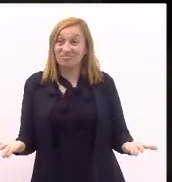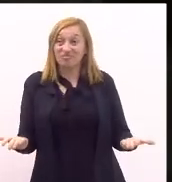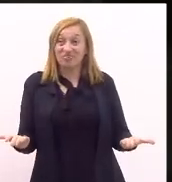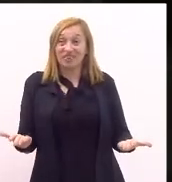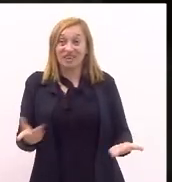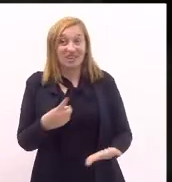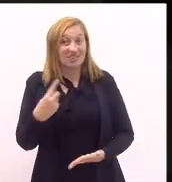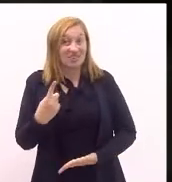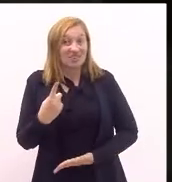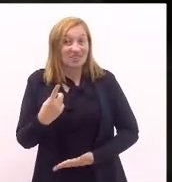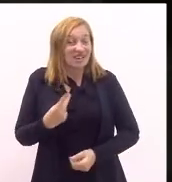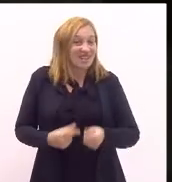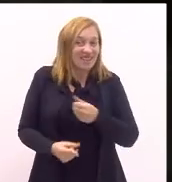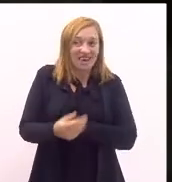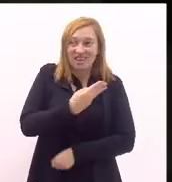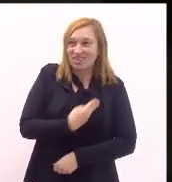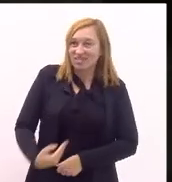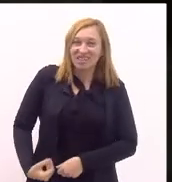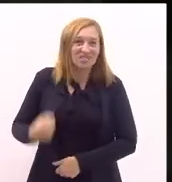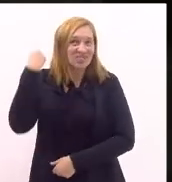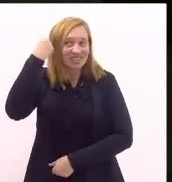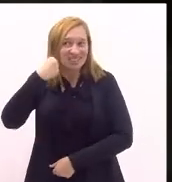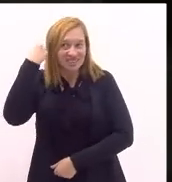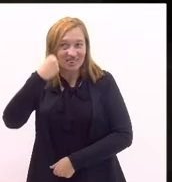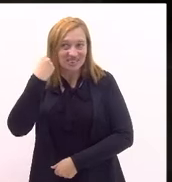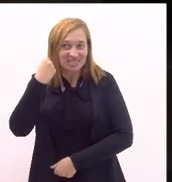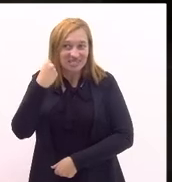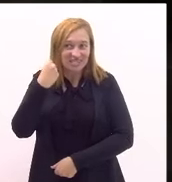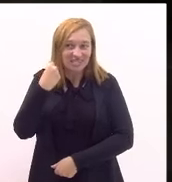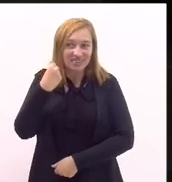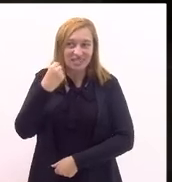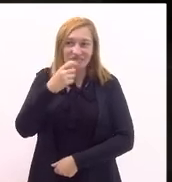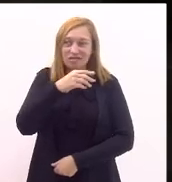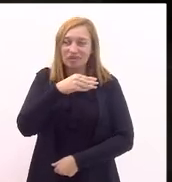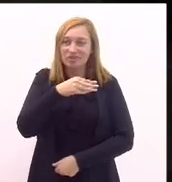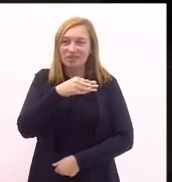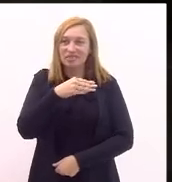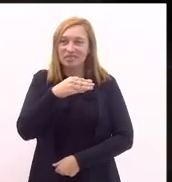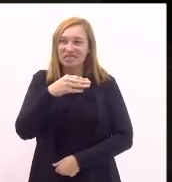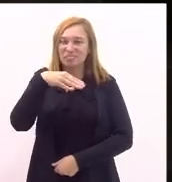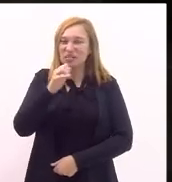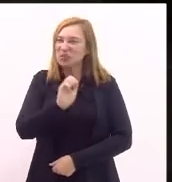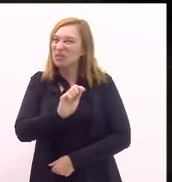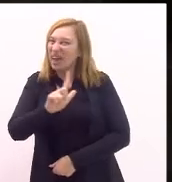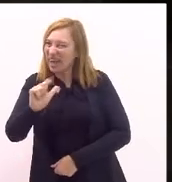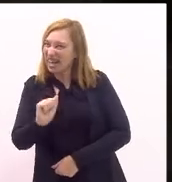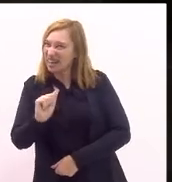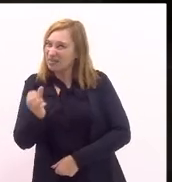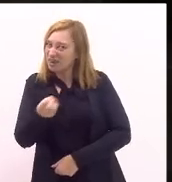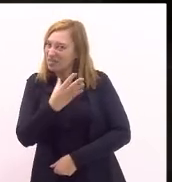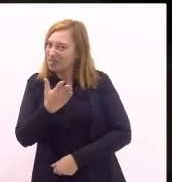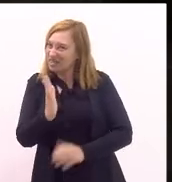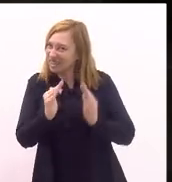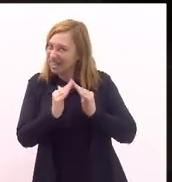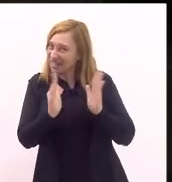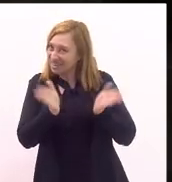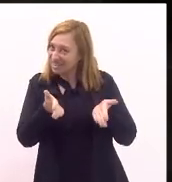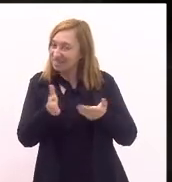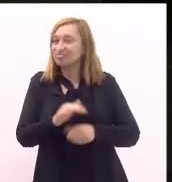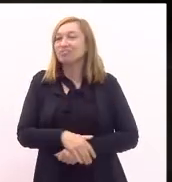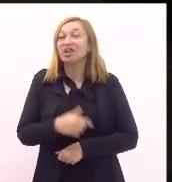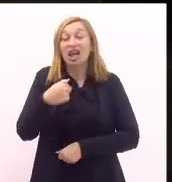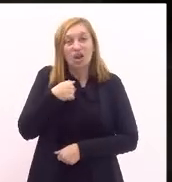a nossa eterna A Governadora Senadora na figura de Manuela nossa mais nova talvez a mais nova aqui da casa